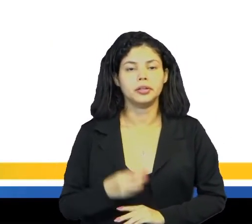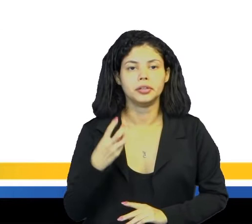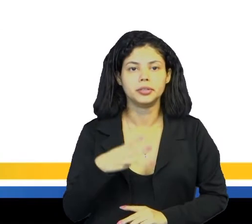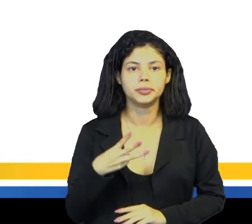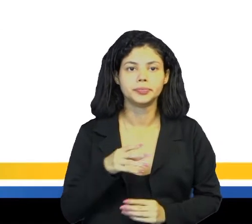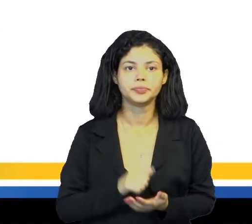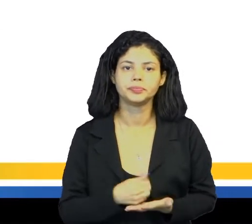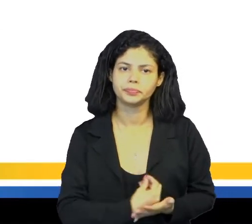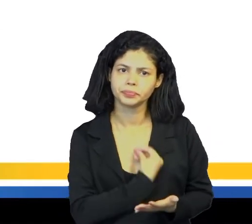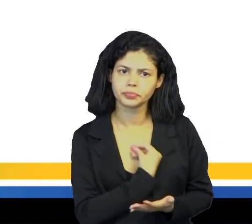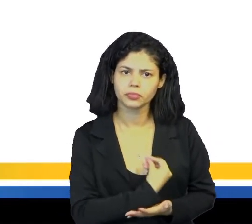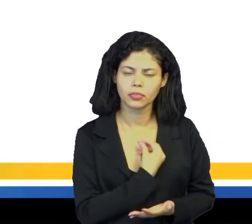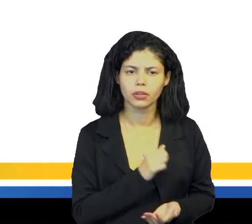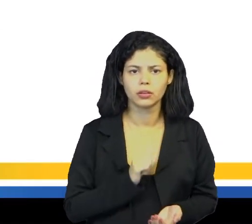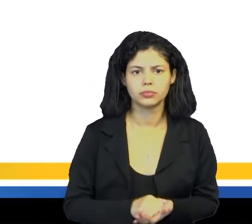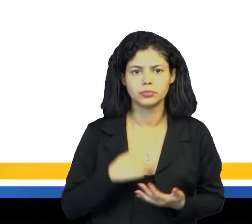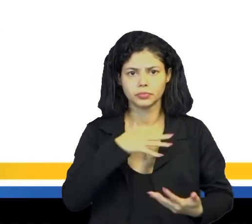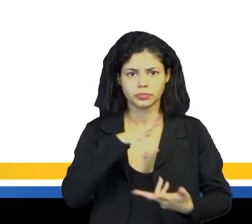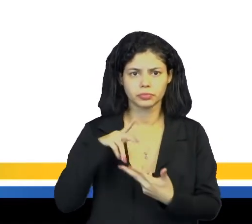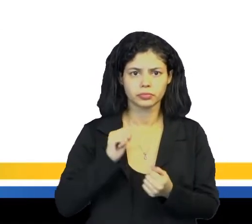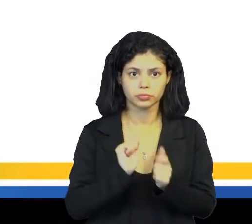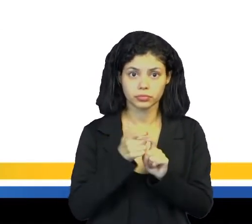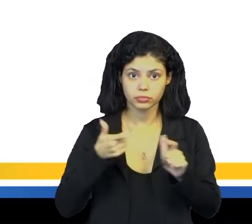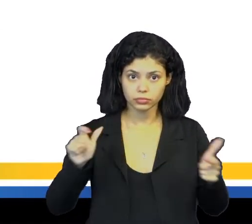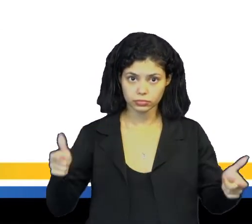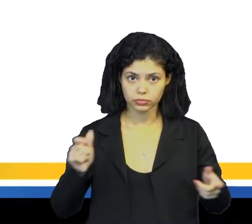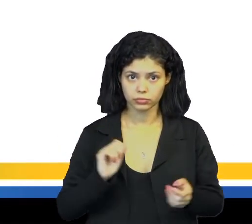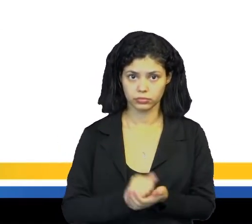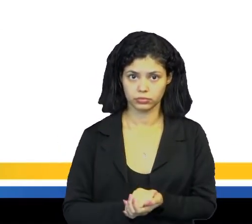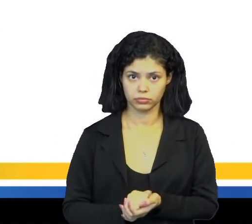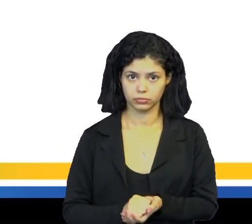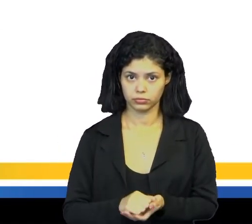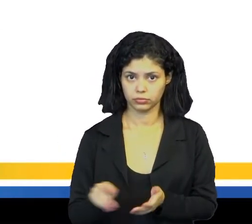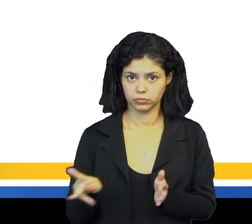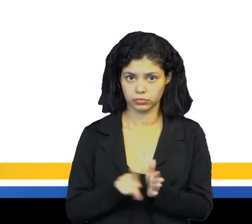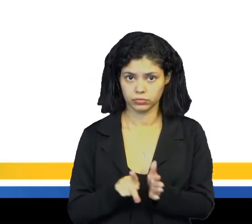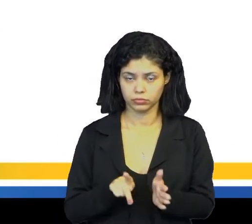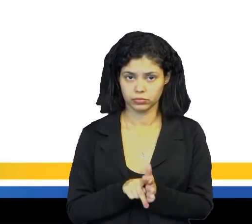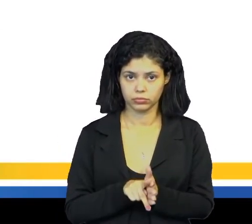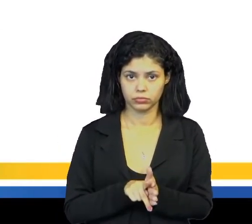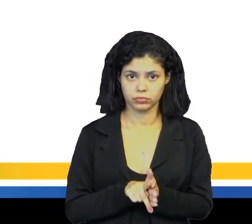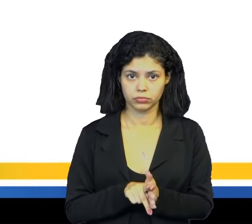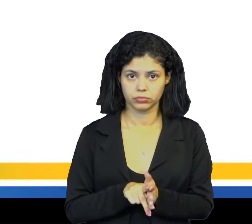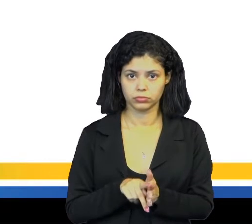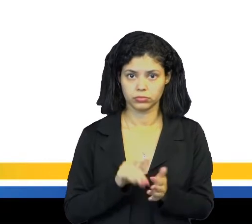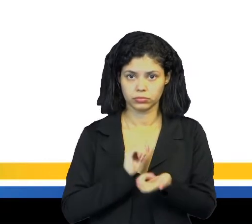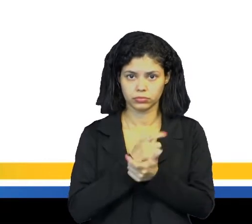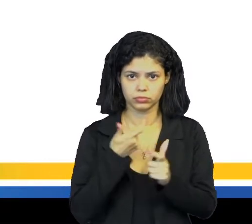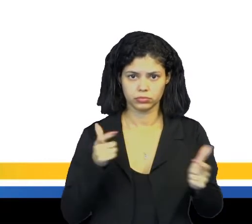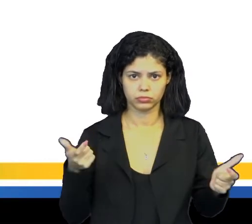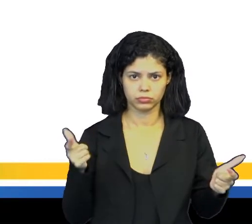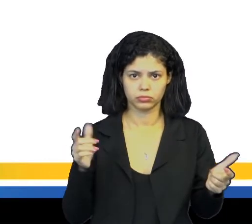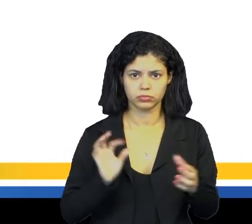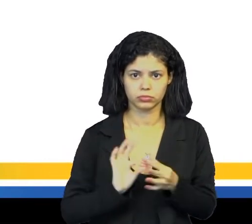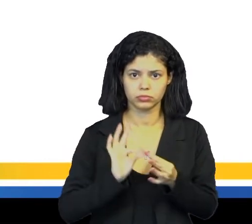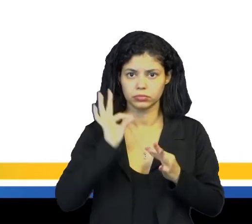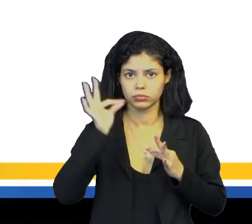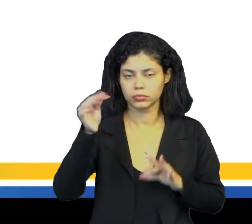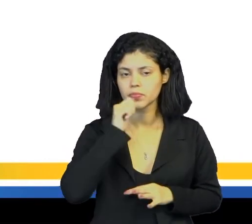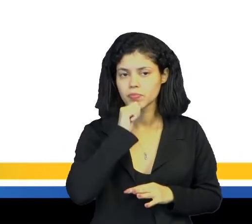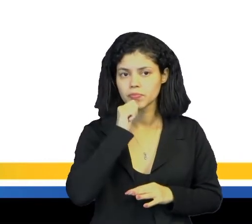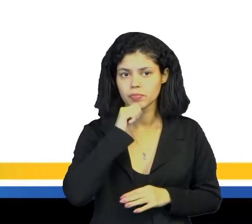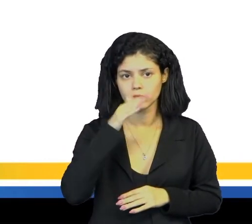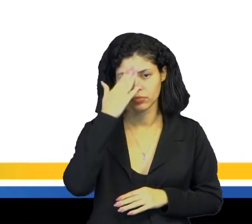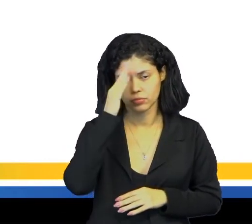3. Vivemos num universo em expansão, cuja vastidão e antiguidades estão além do